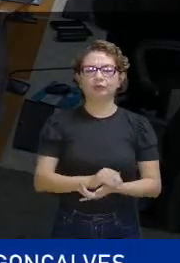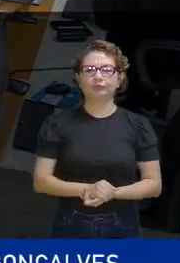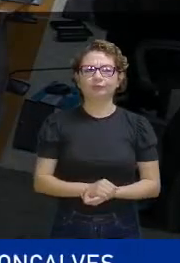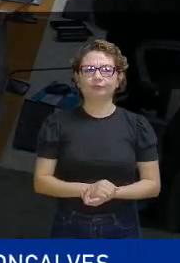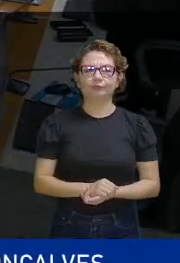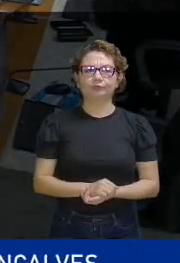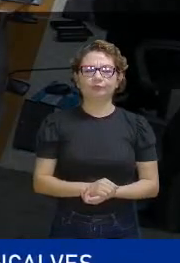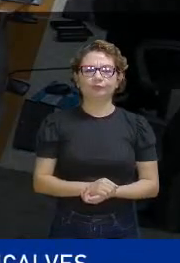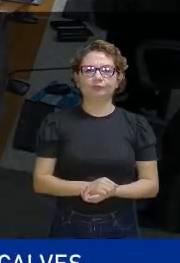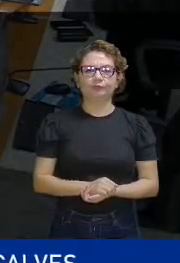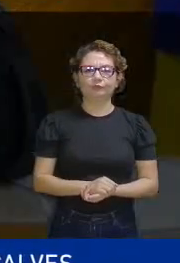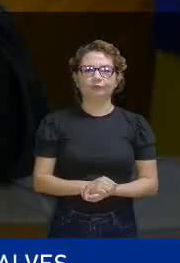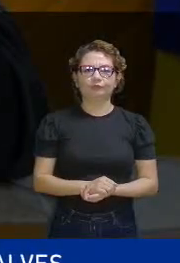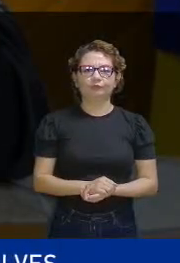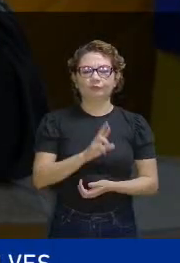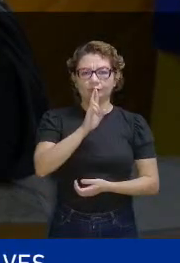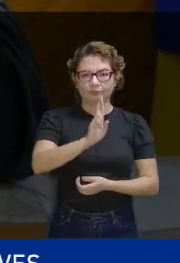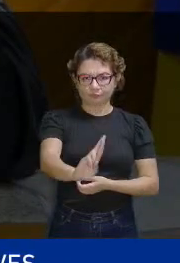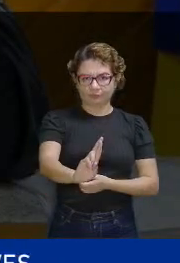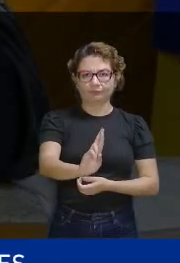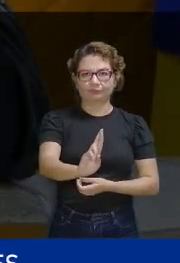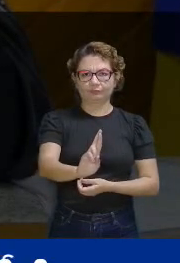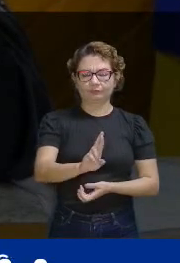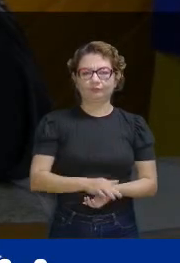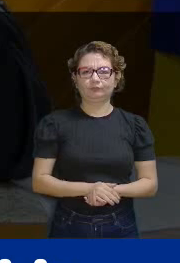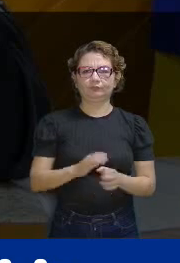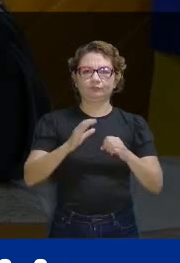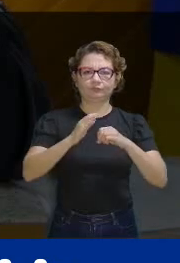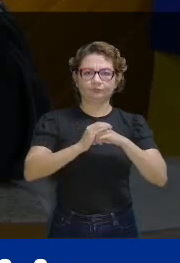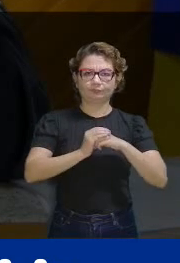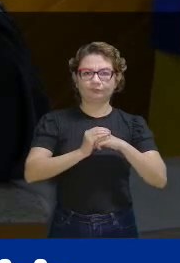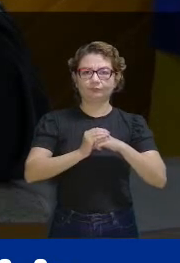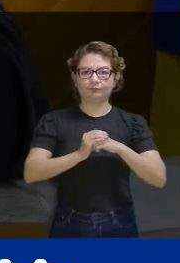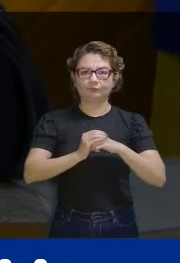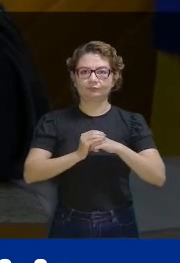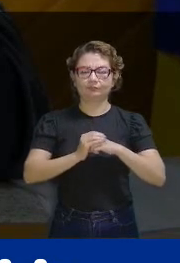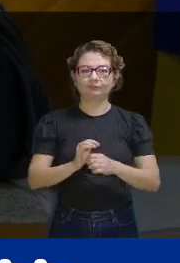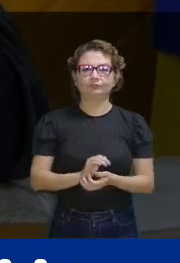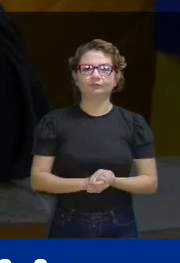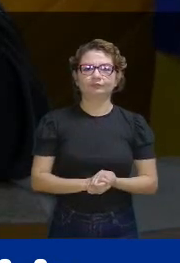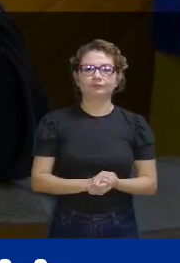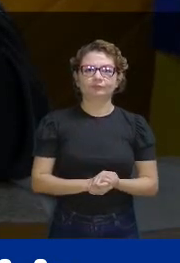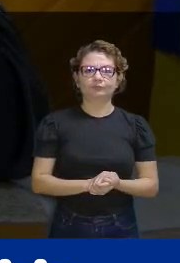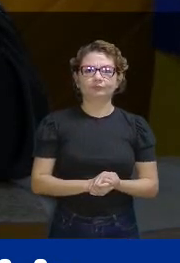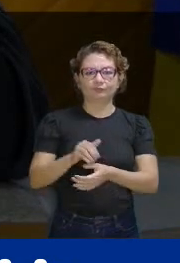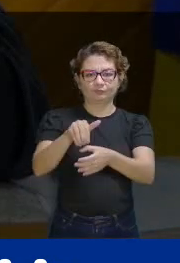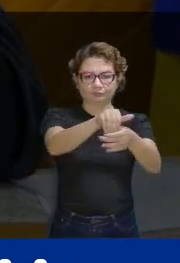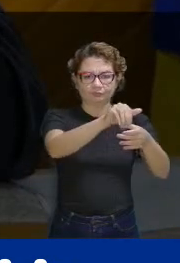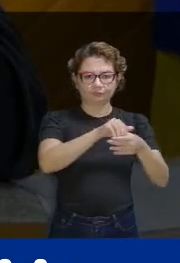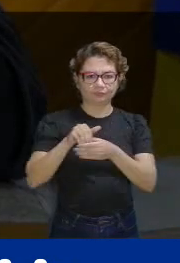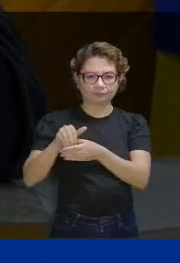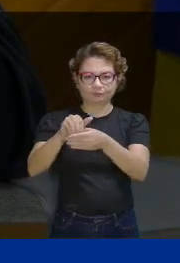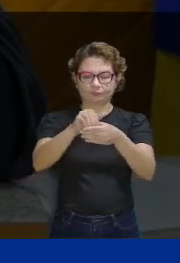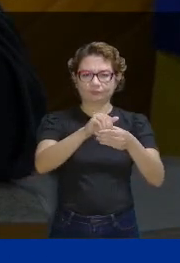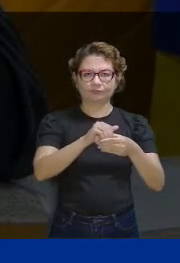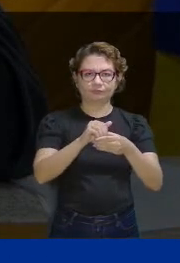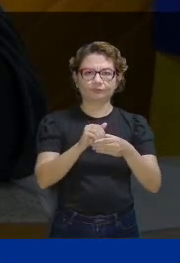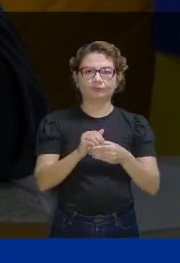relator. Decisão. O Tribunal Regional Eleitoral do Amapá, por